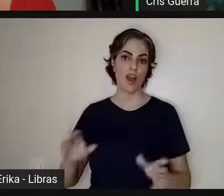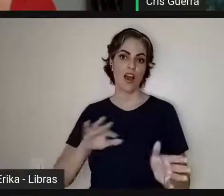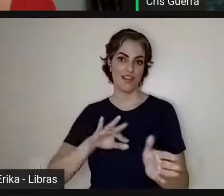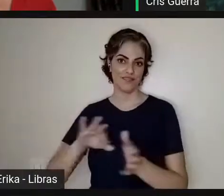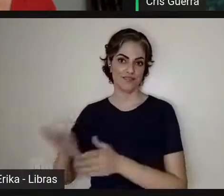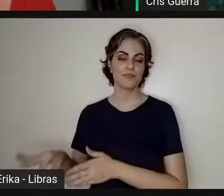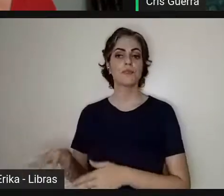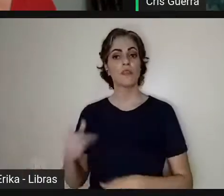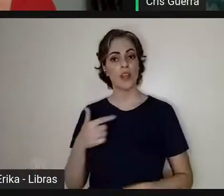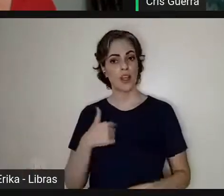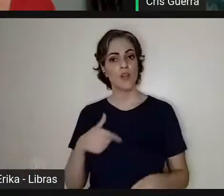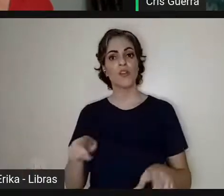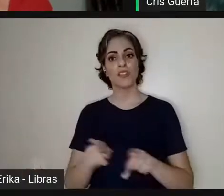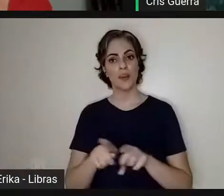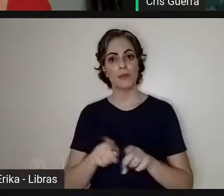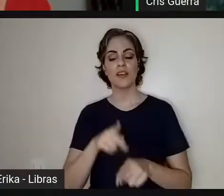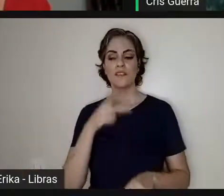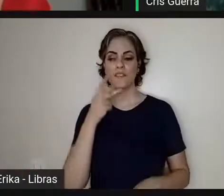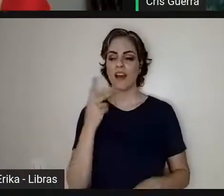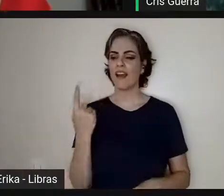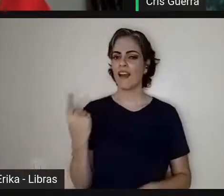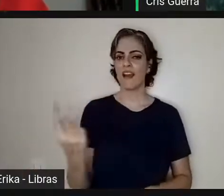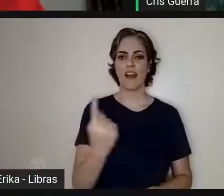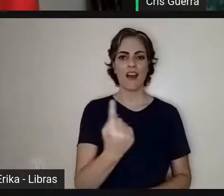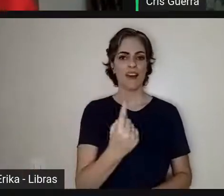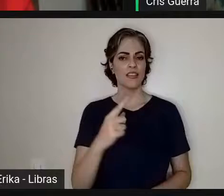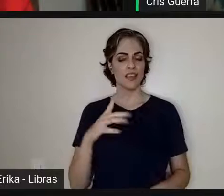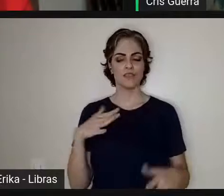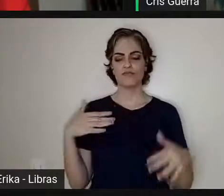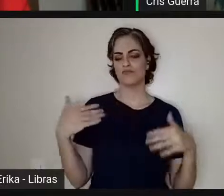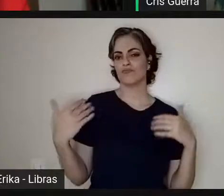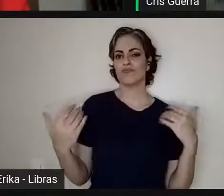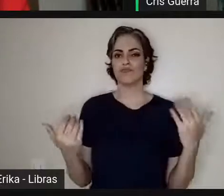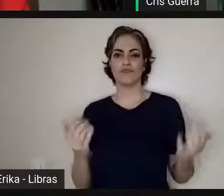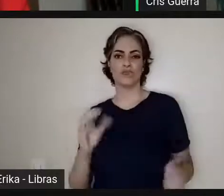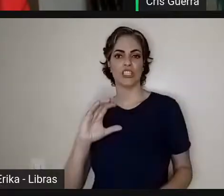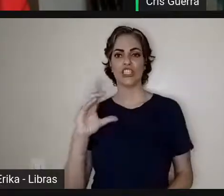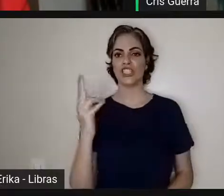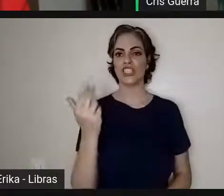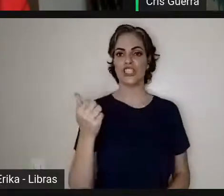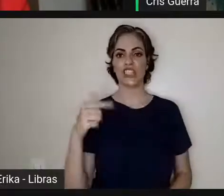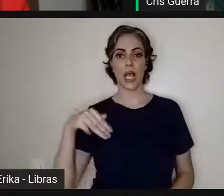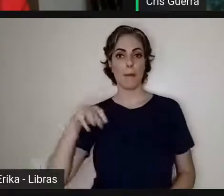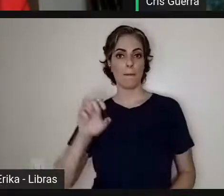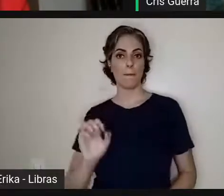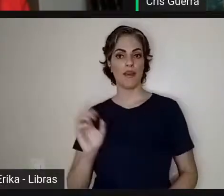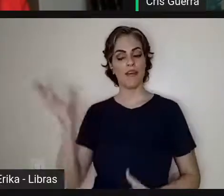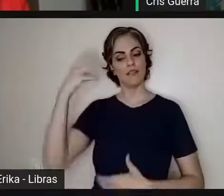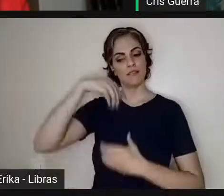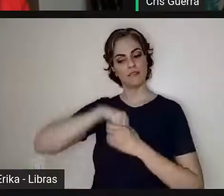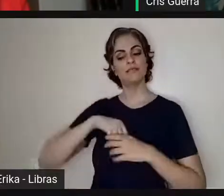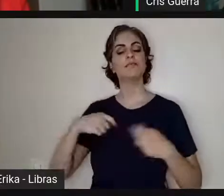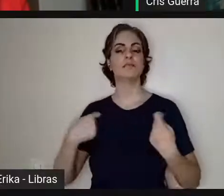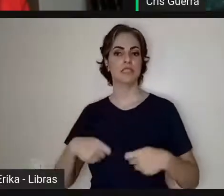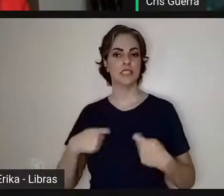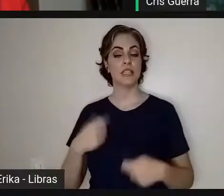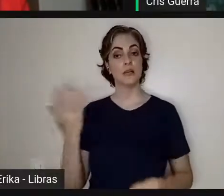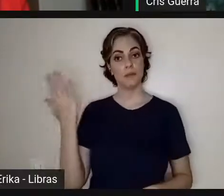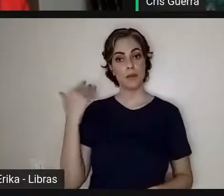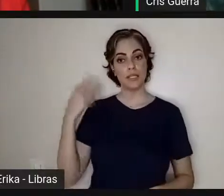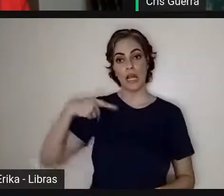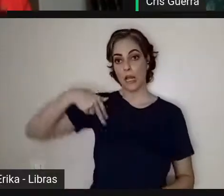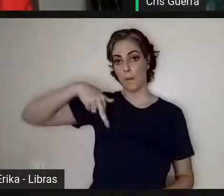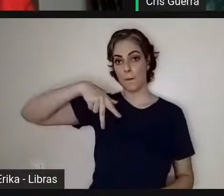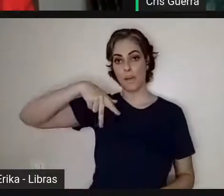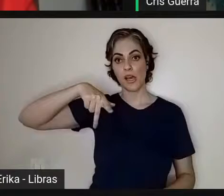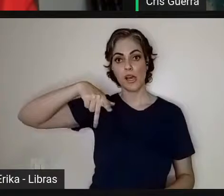Desse charme que nós temos de colocar esse charme na nossa existência. Eu tinha perna torta quando eu era pequena,